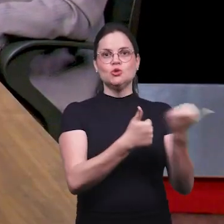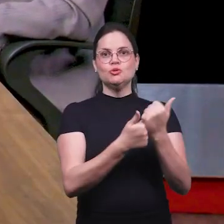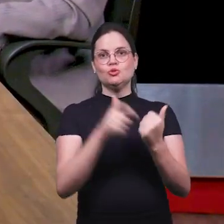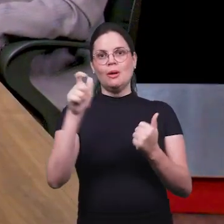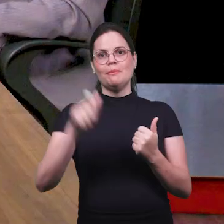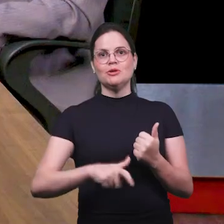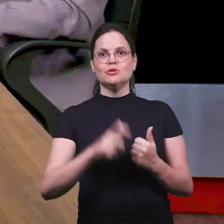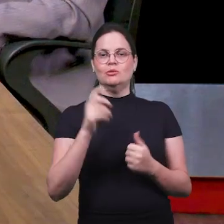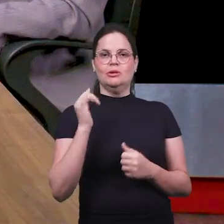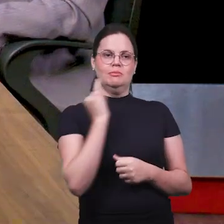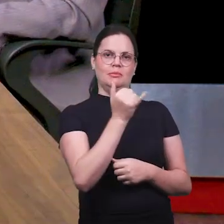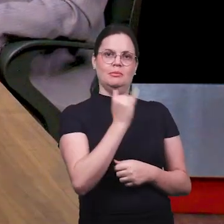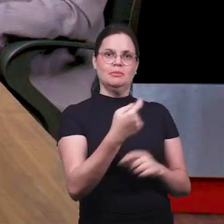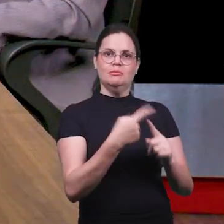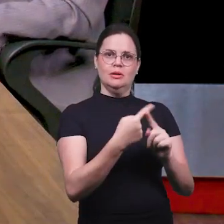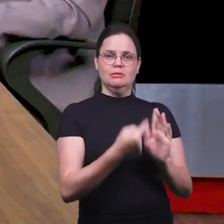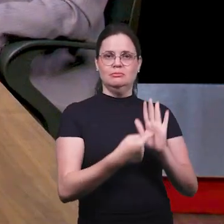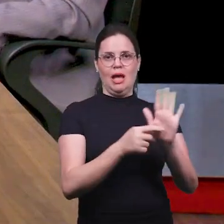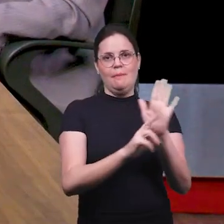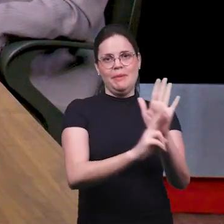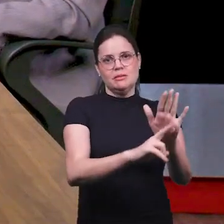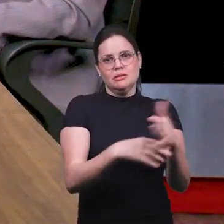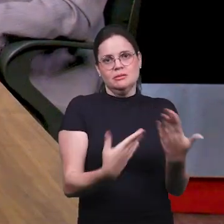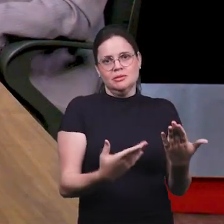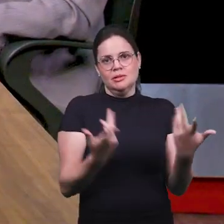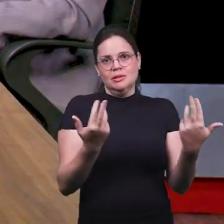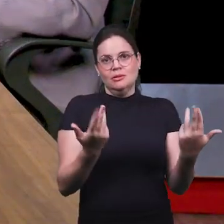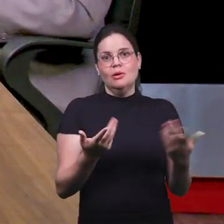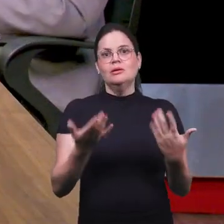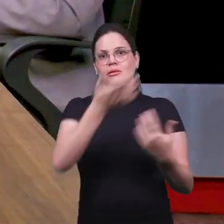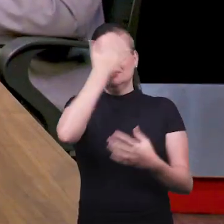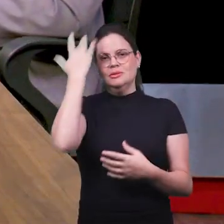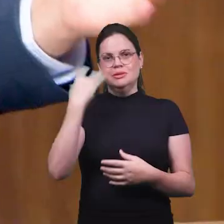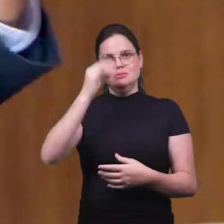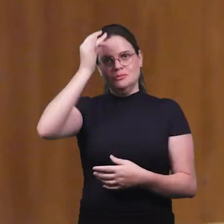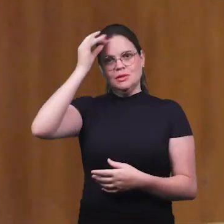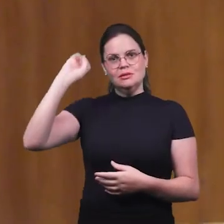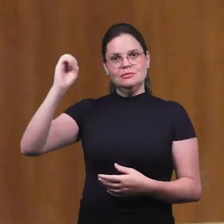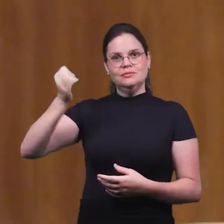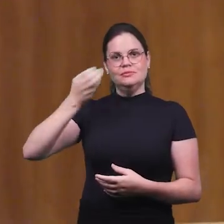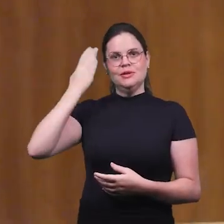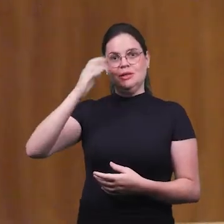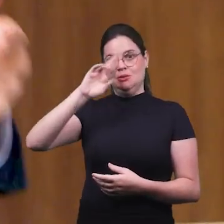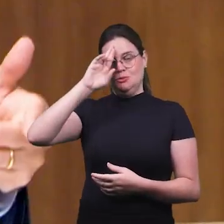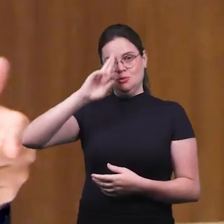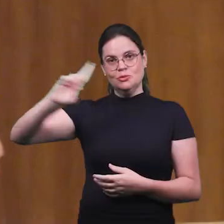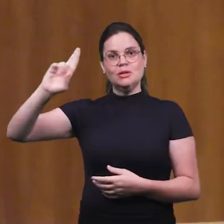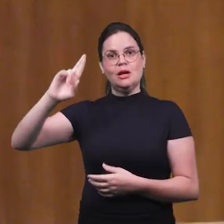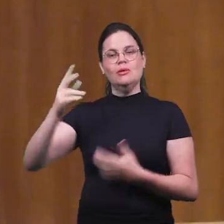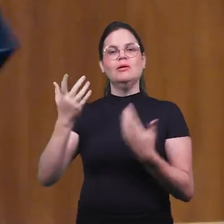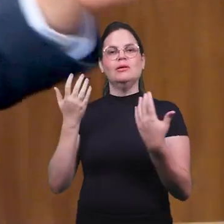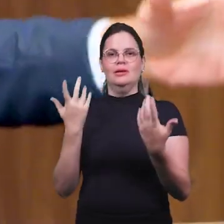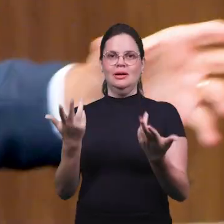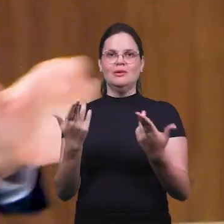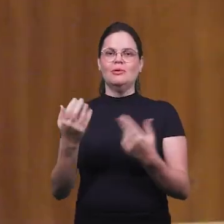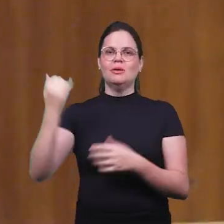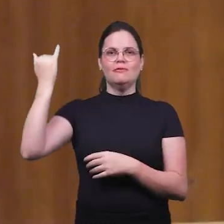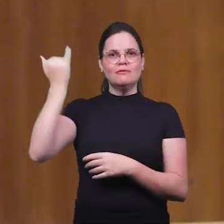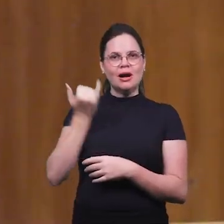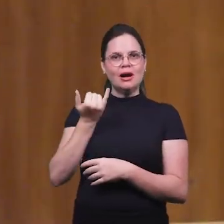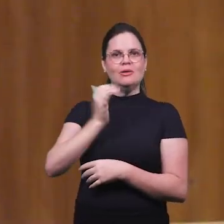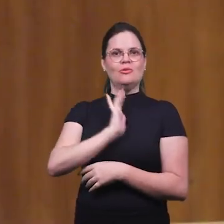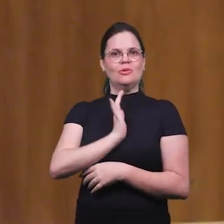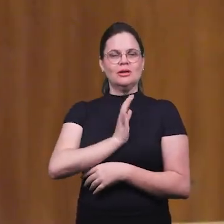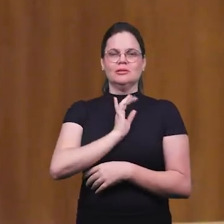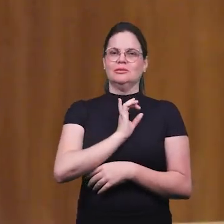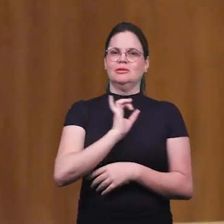ali você tem alguém que está falando por ele. No nosso caso, a mesma coisa, o Espírito Santo revelando a vontade do Senhor, é ele falando ao coração do irmão, ele